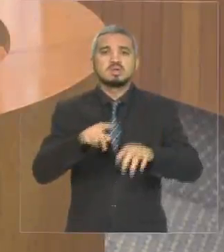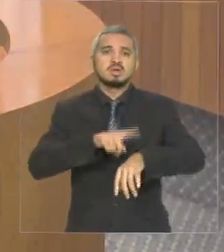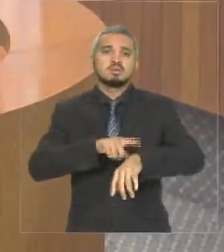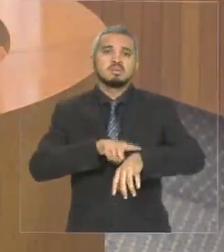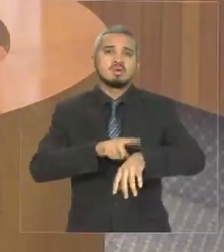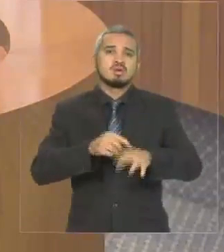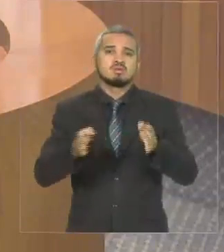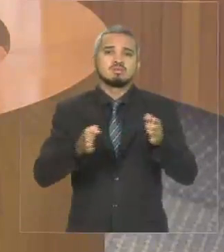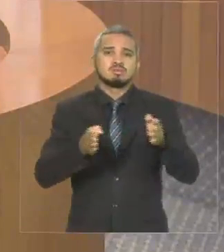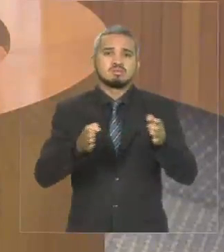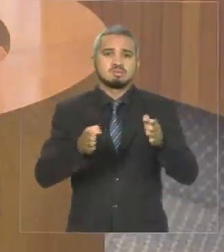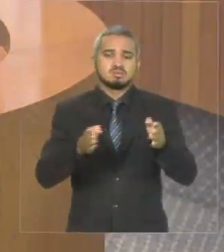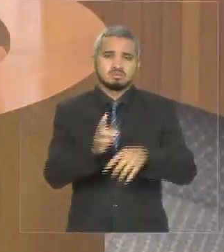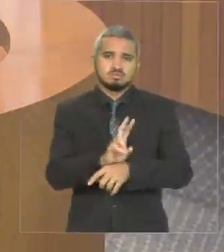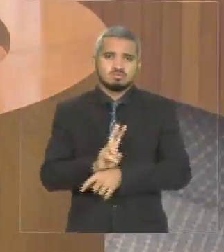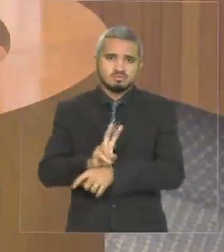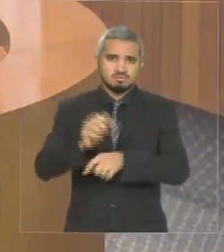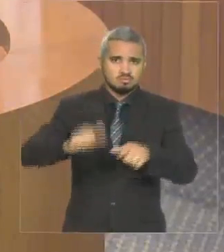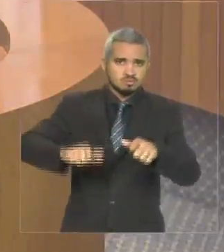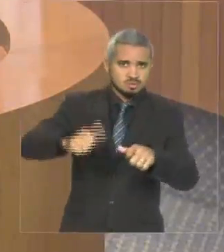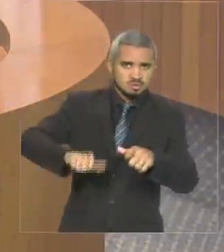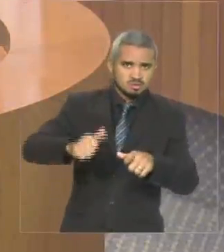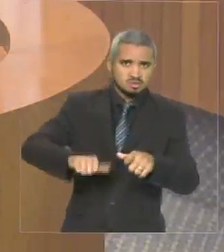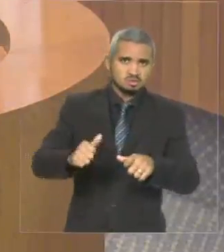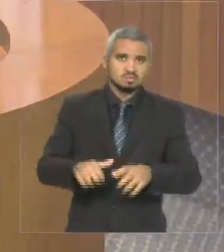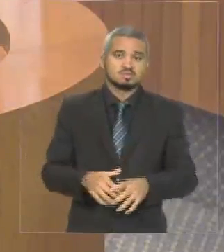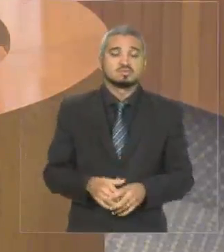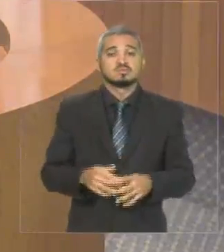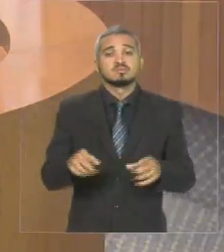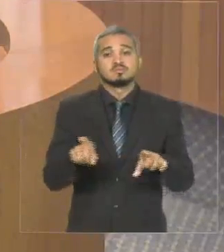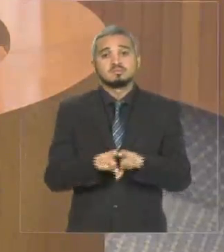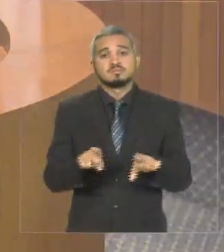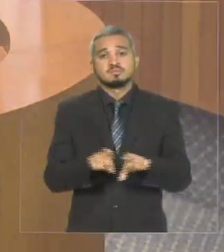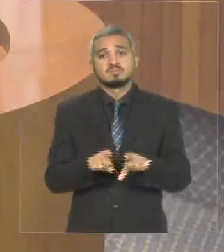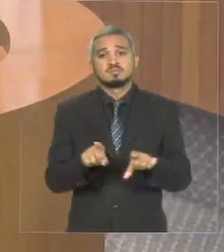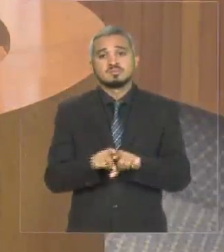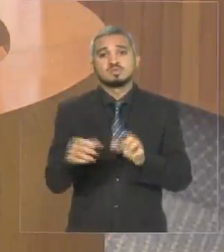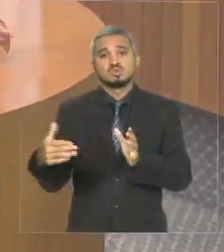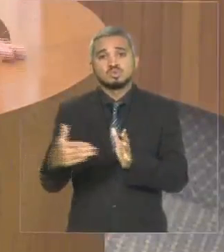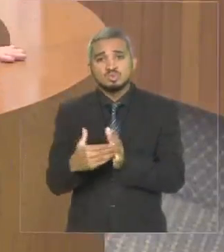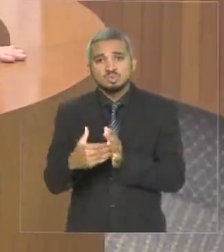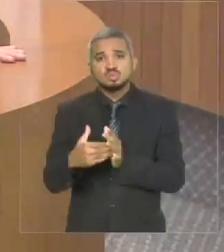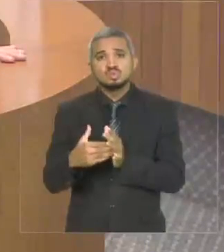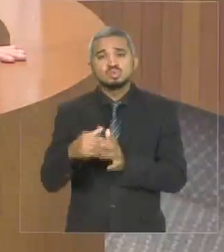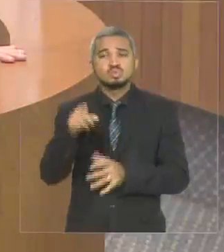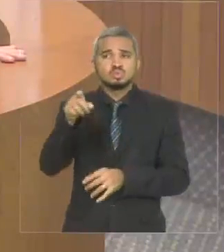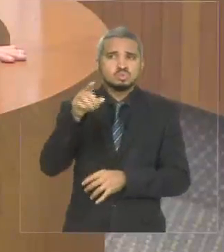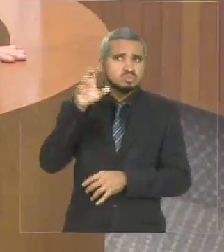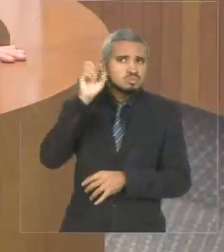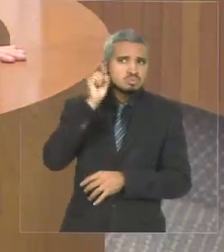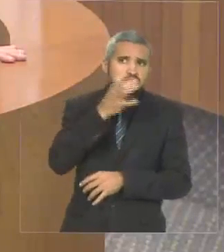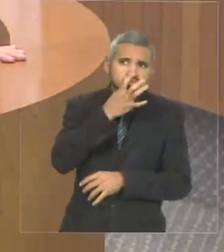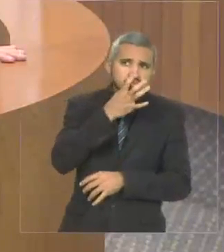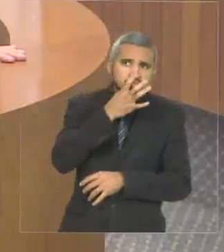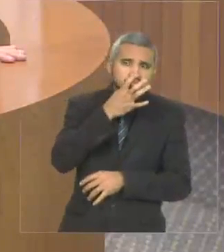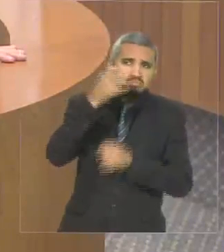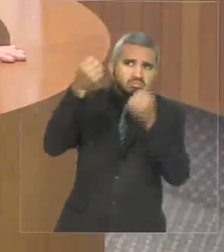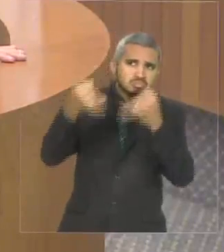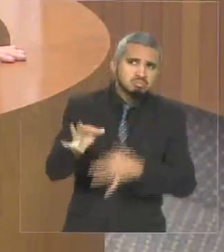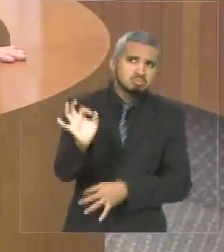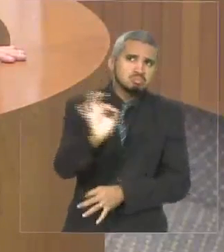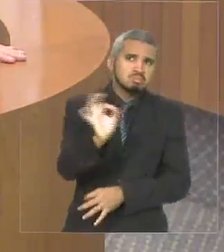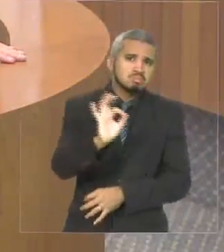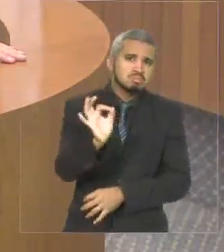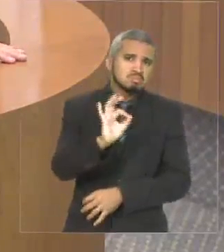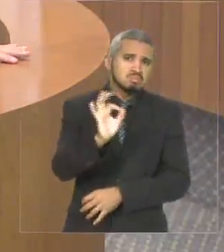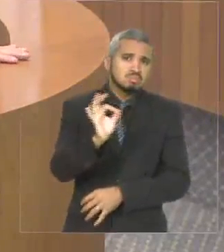probatório. E, por fim, o que eu não vi Vossa Excelência falar e que defende a aprovação da medida provisória da forma como está, é